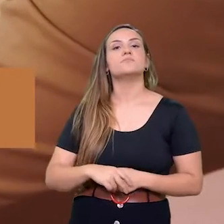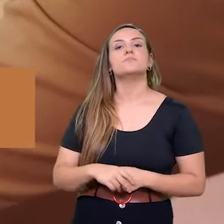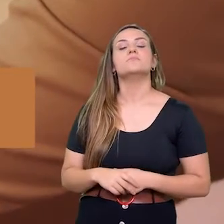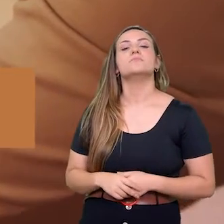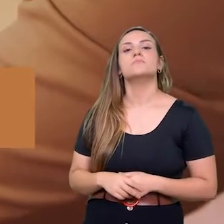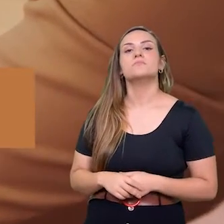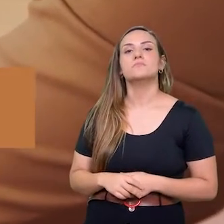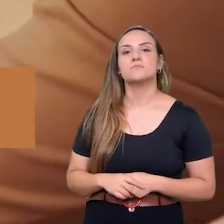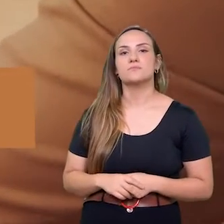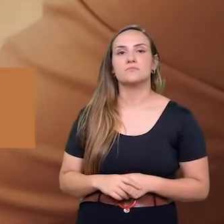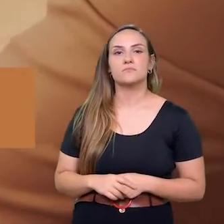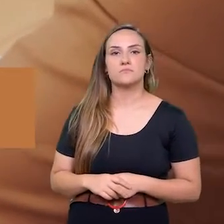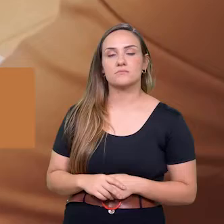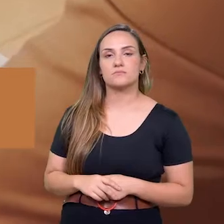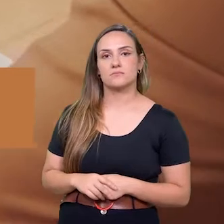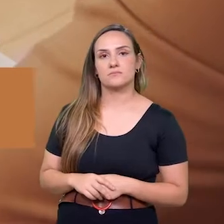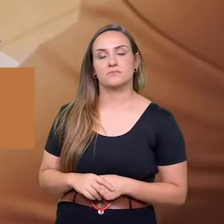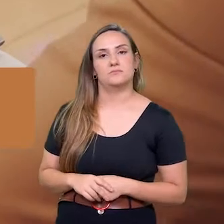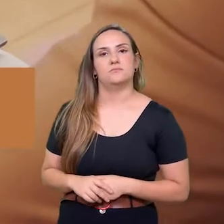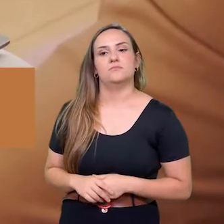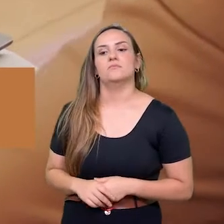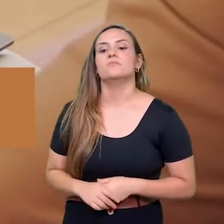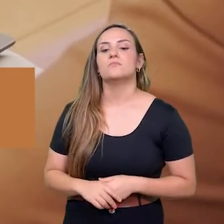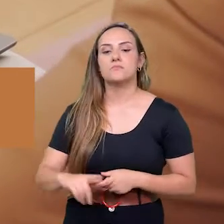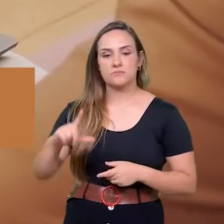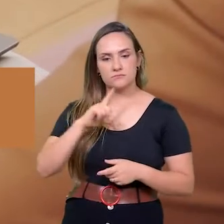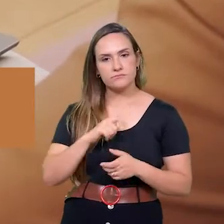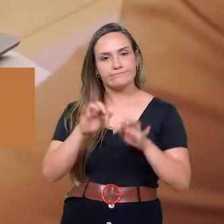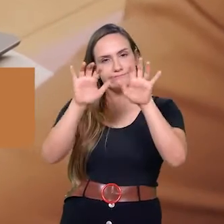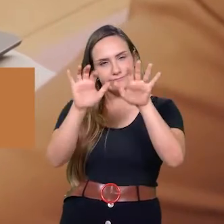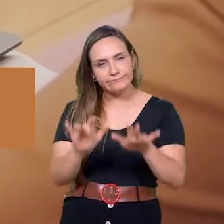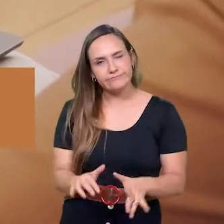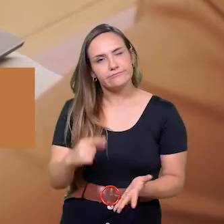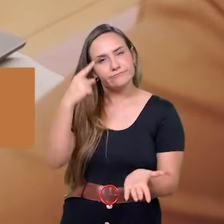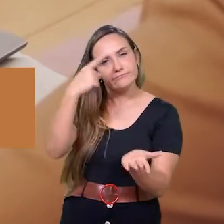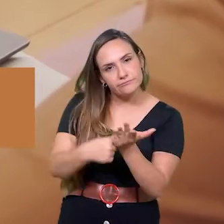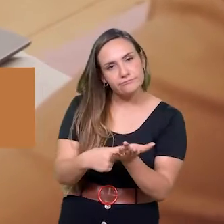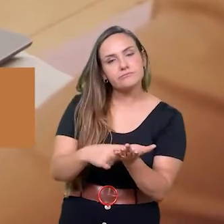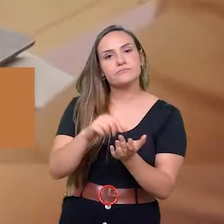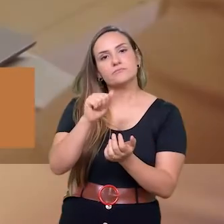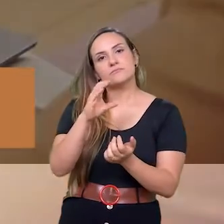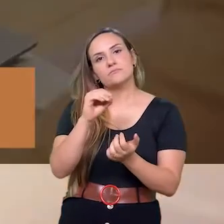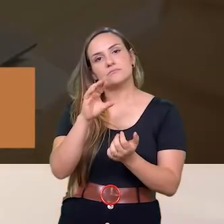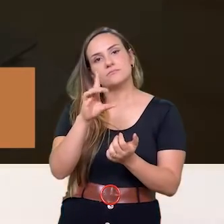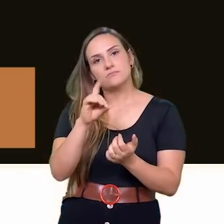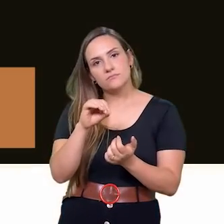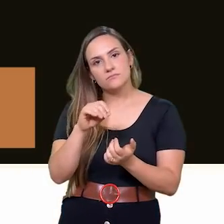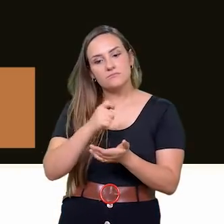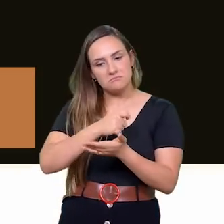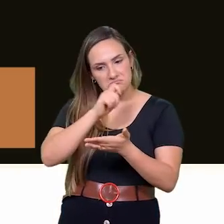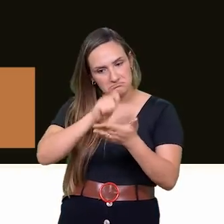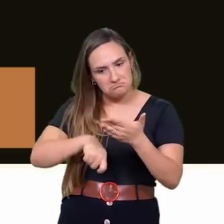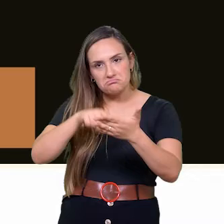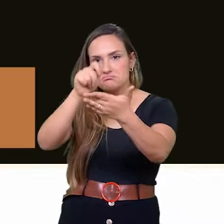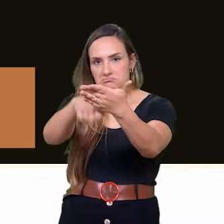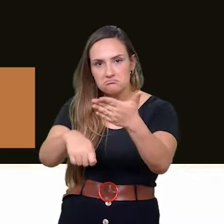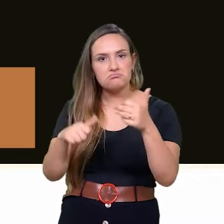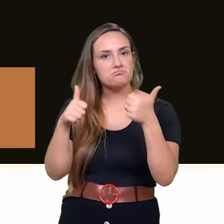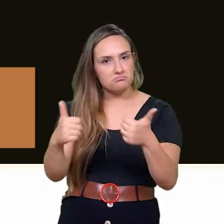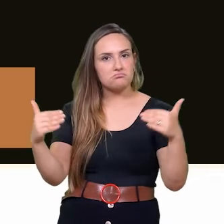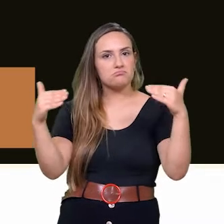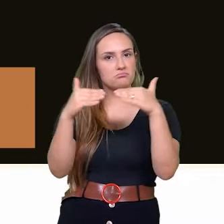dali se tiram, sempre que possível, um acordo escrito, e as pessoas, inclusive, assinam onde elas